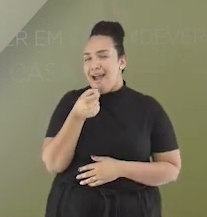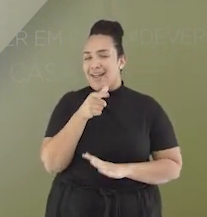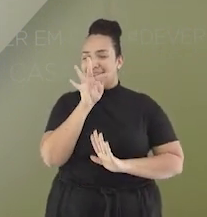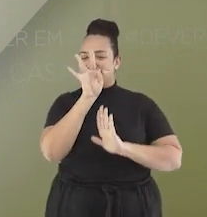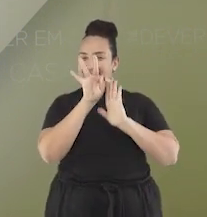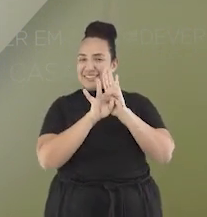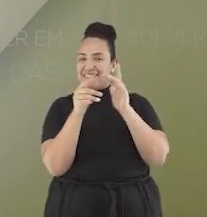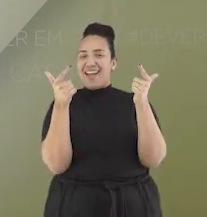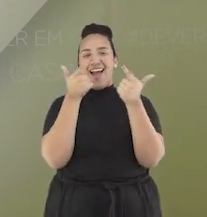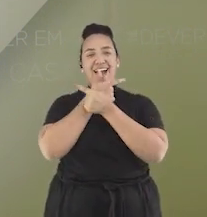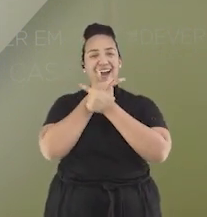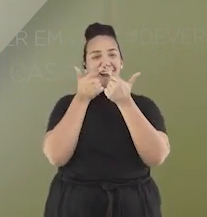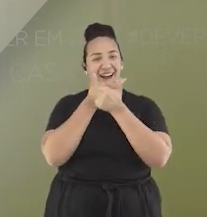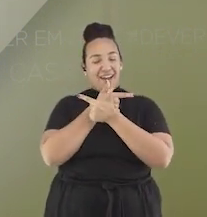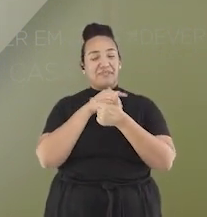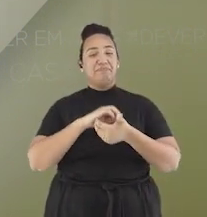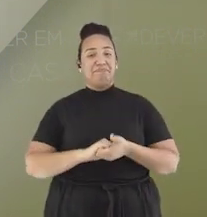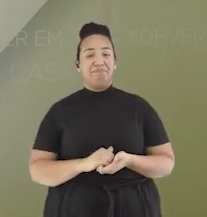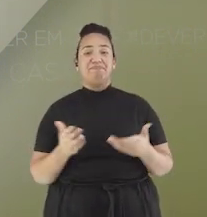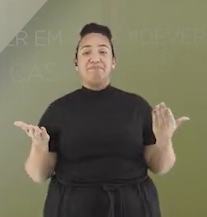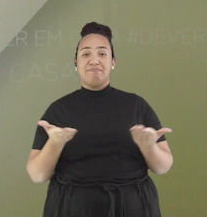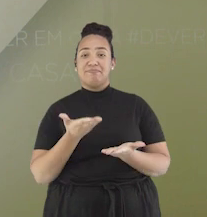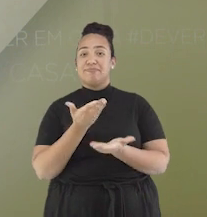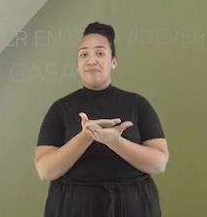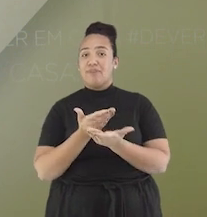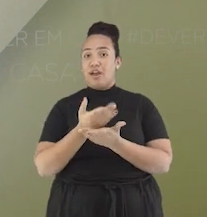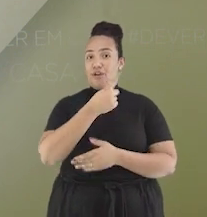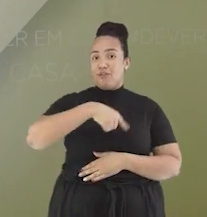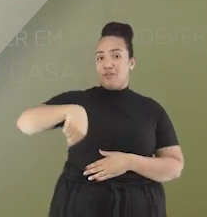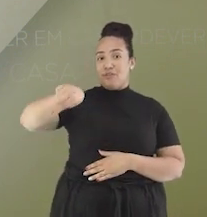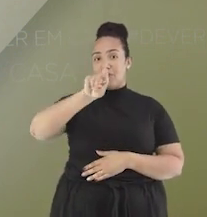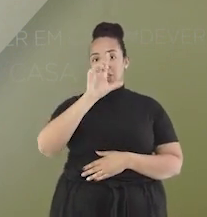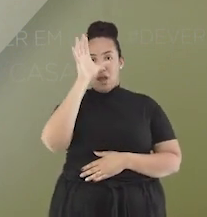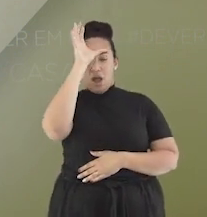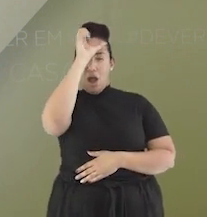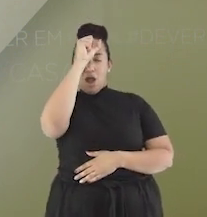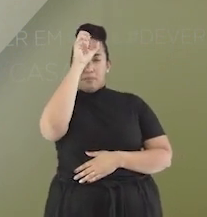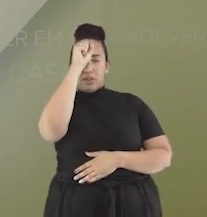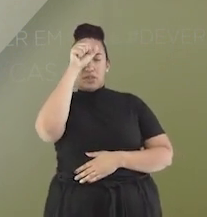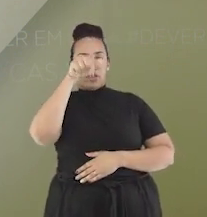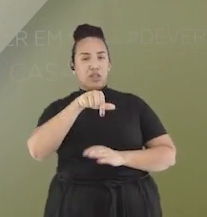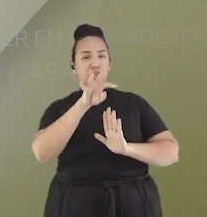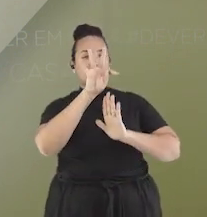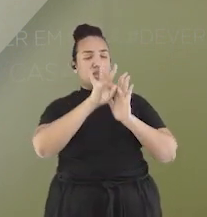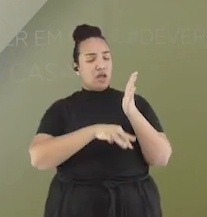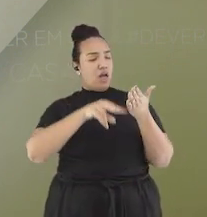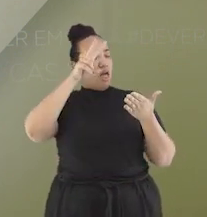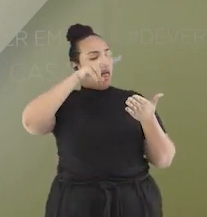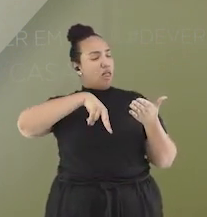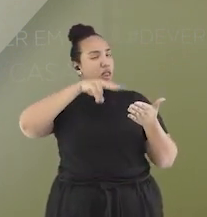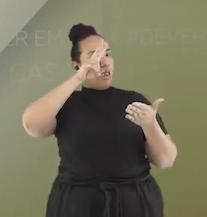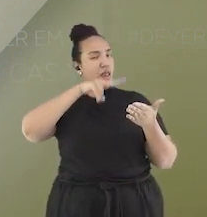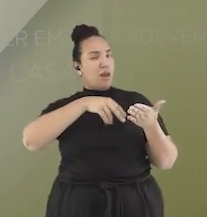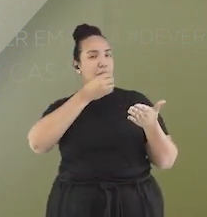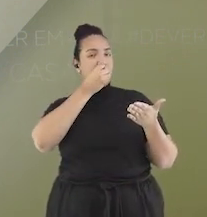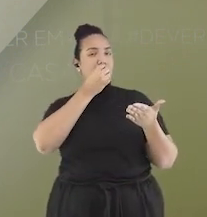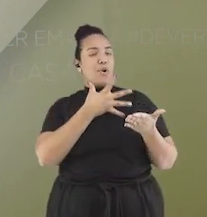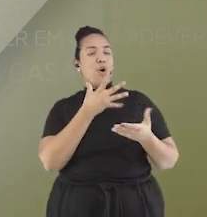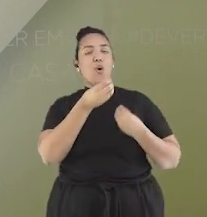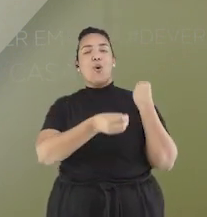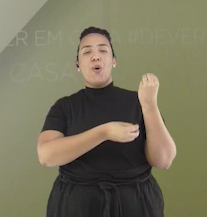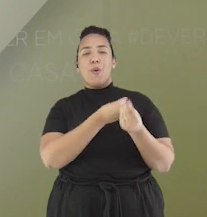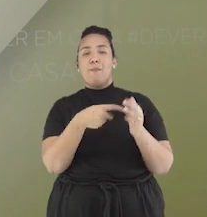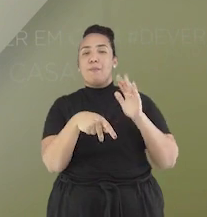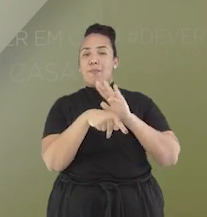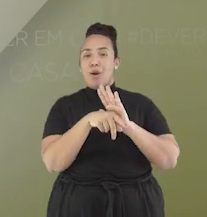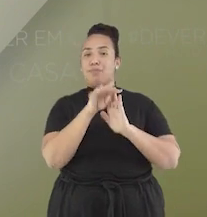que faz rir. Na aula de hoje você irá aprender como fazer uma boa leitura em voz alta a partir dos textos